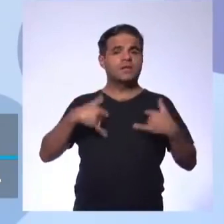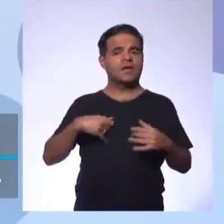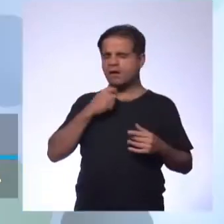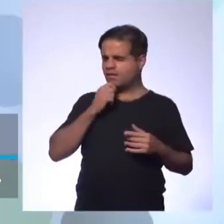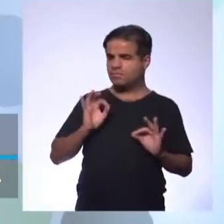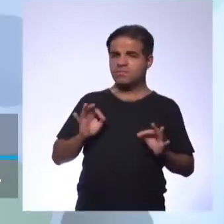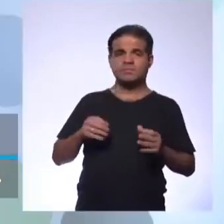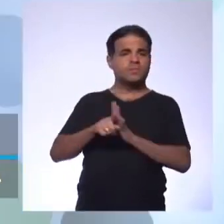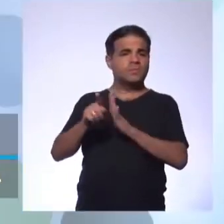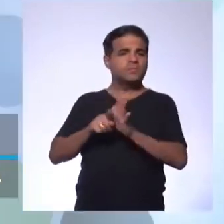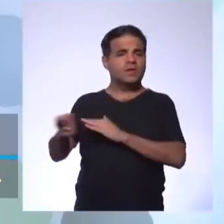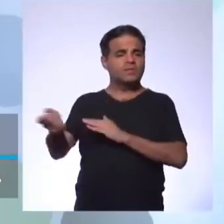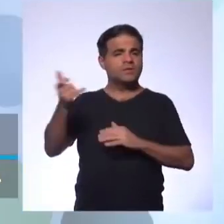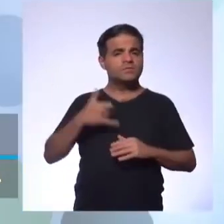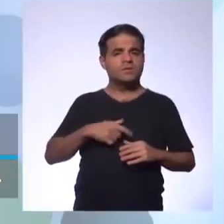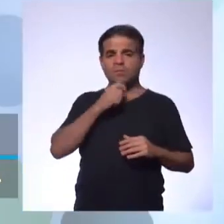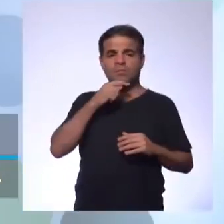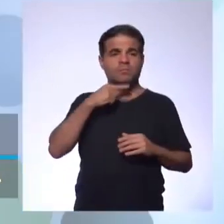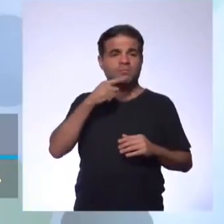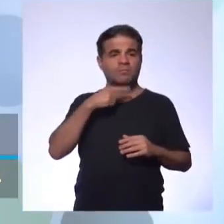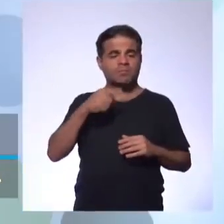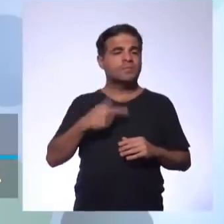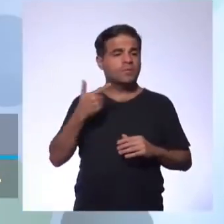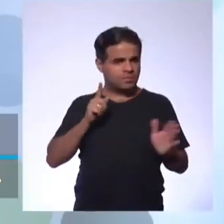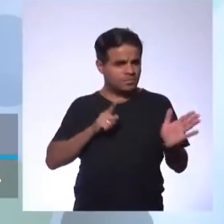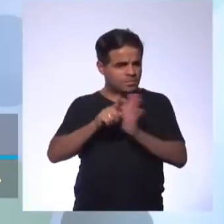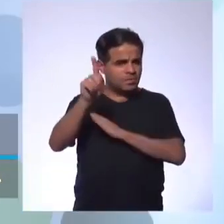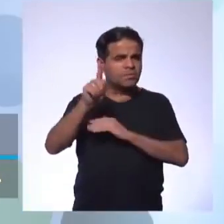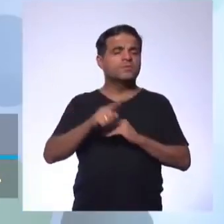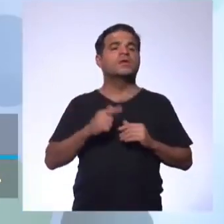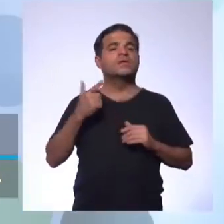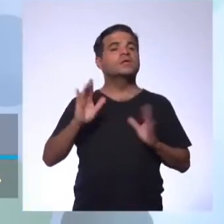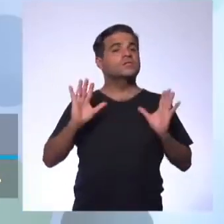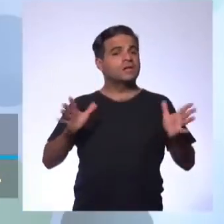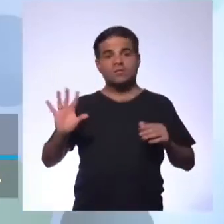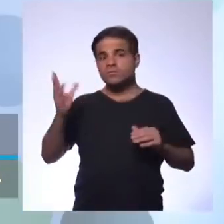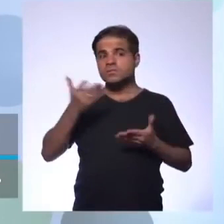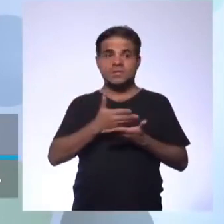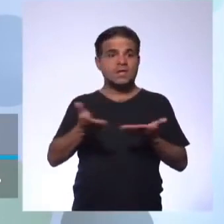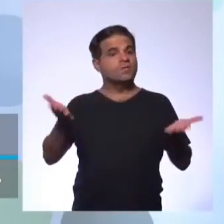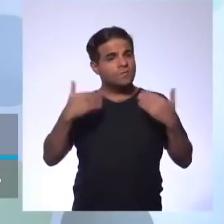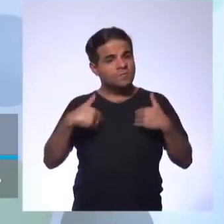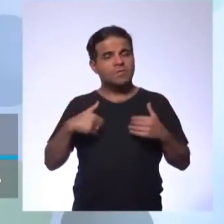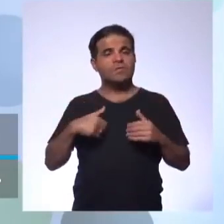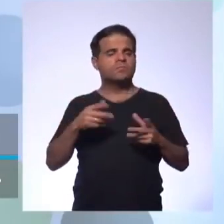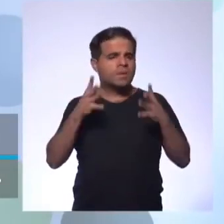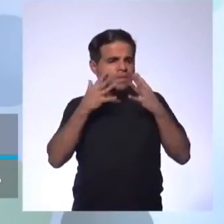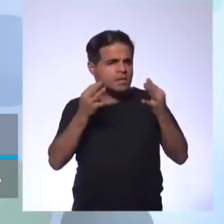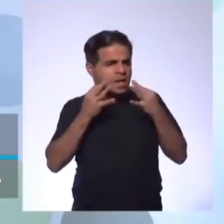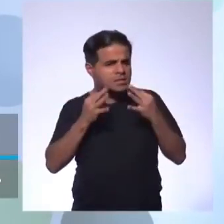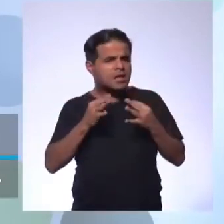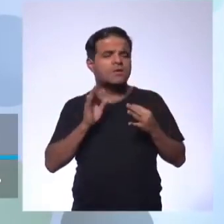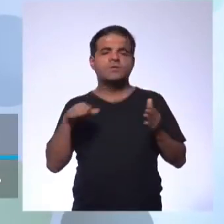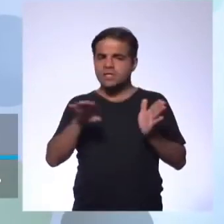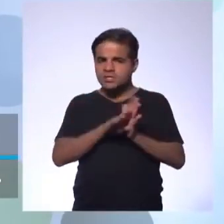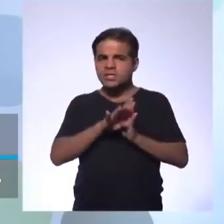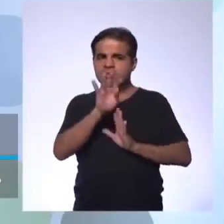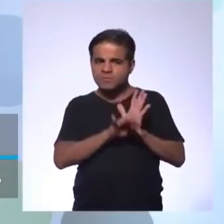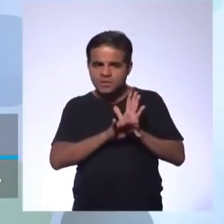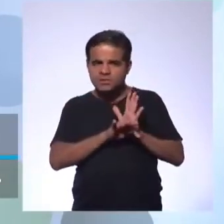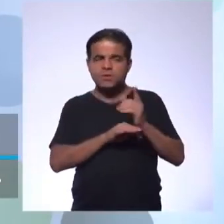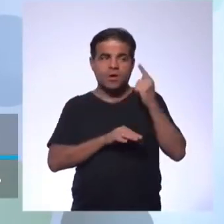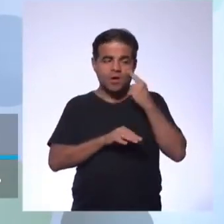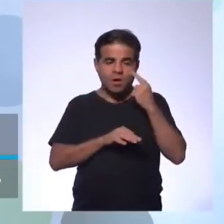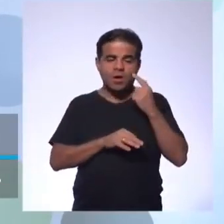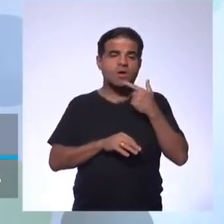isso é importantíssimo. Então, a próxima pergunta, né? Ela é bem legal. A aula está acontecendo, é isso. Falei que a gente vai conversar bastante, já está chegando o texto. Olha